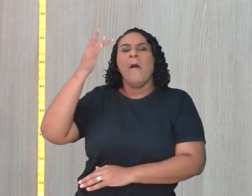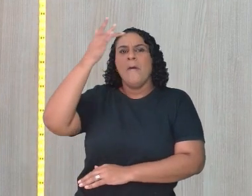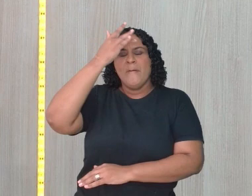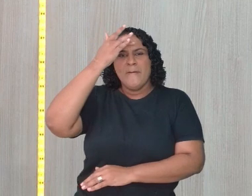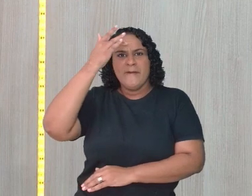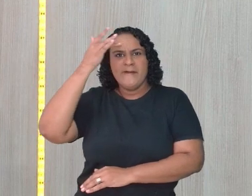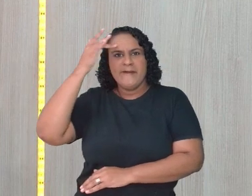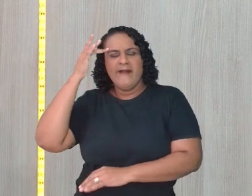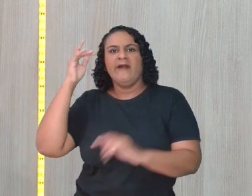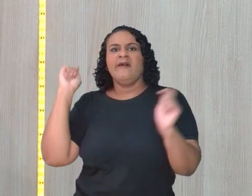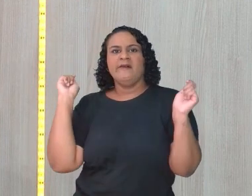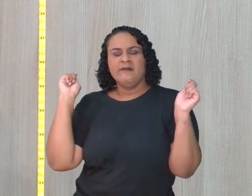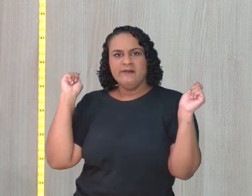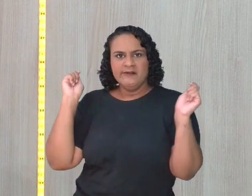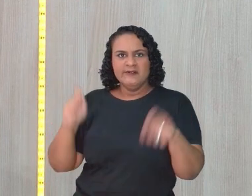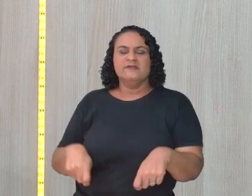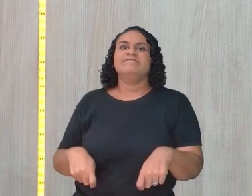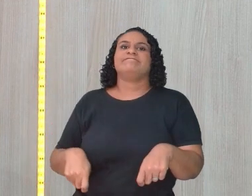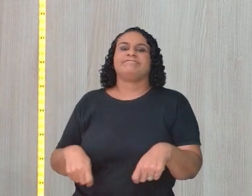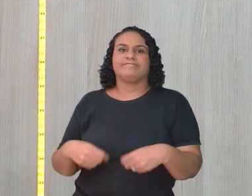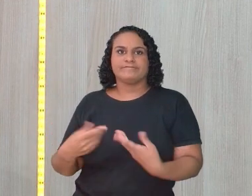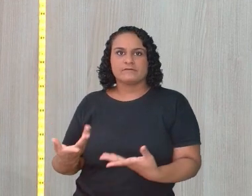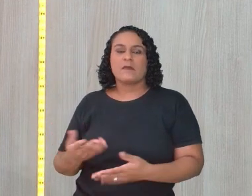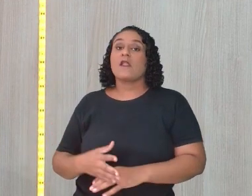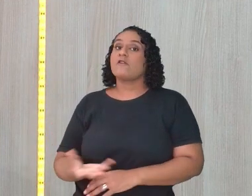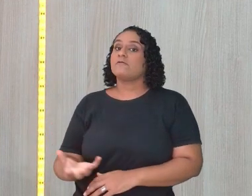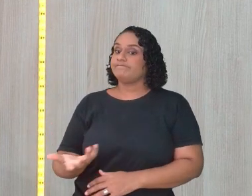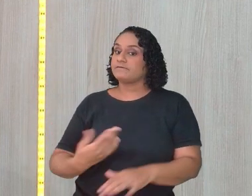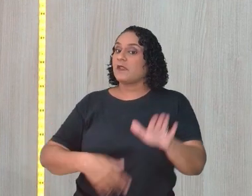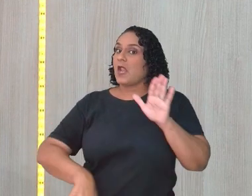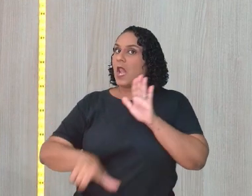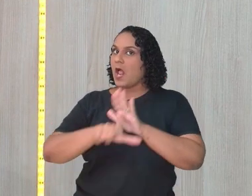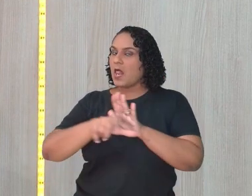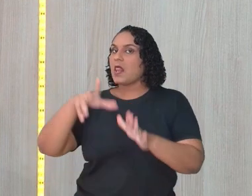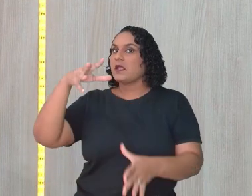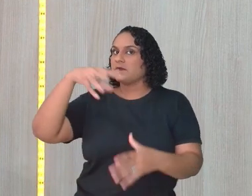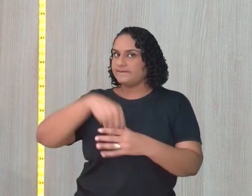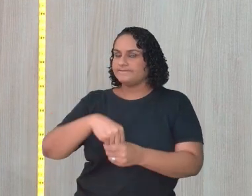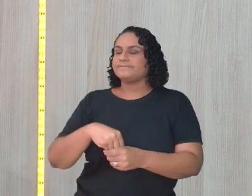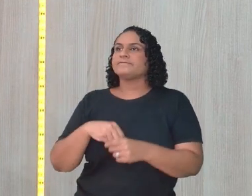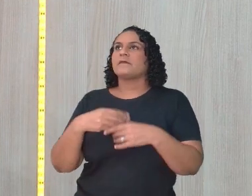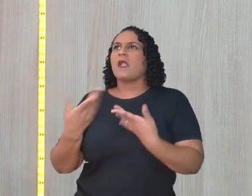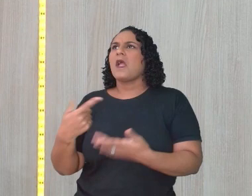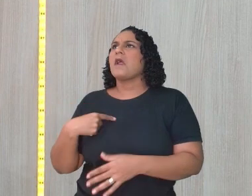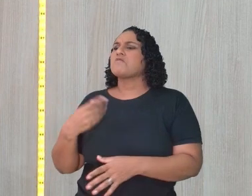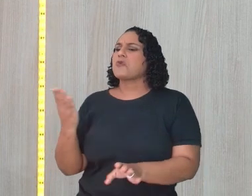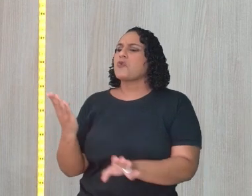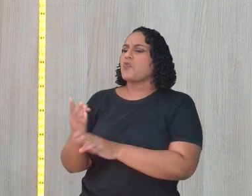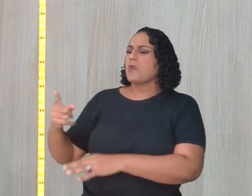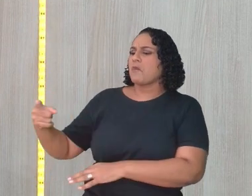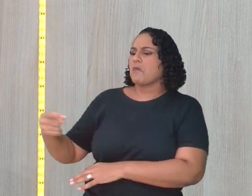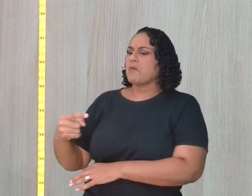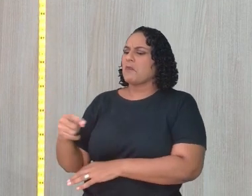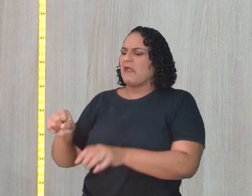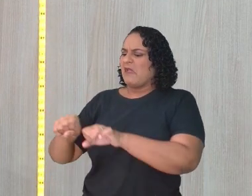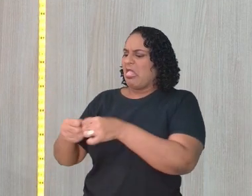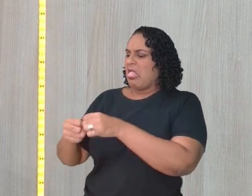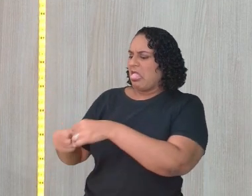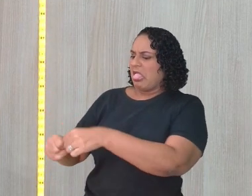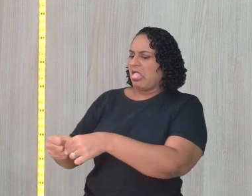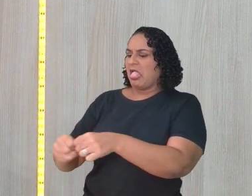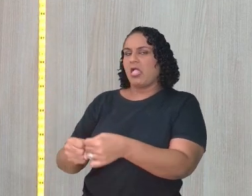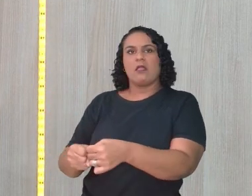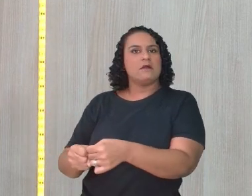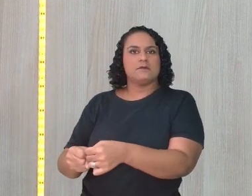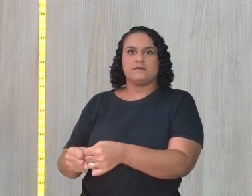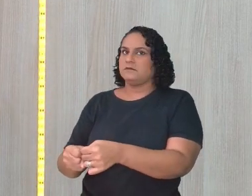né, a capacidade de fazer isso de forma legal, tudo bem. Então, não é porque eu encontrei uma minhoca, eu vou cortar aqui a minhoca em duas